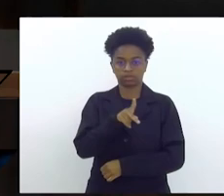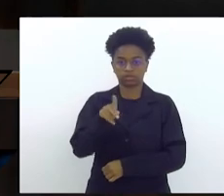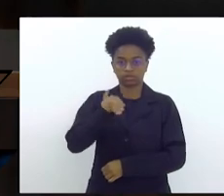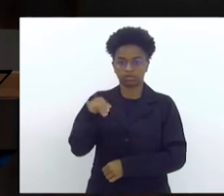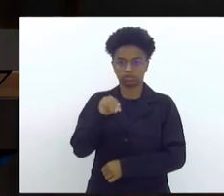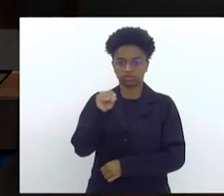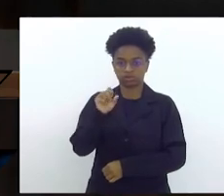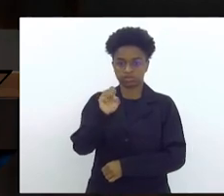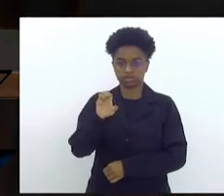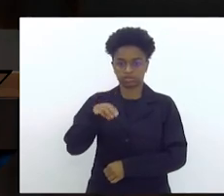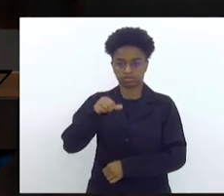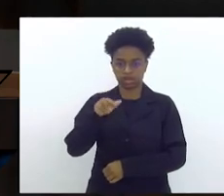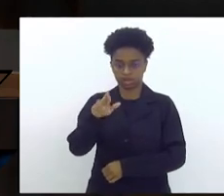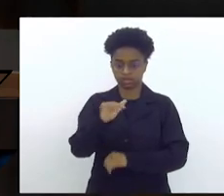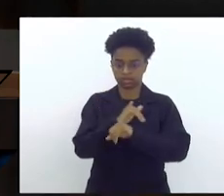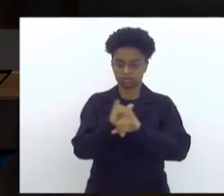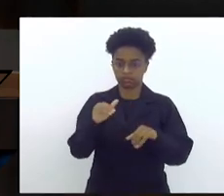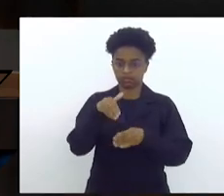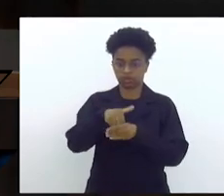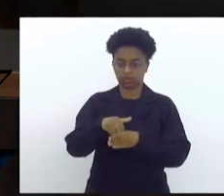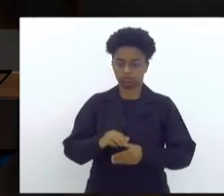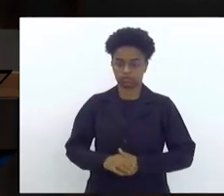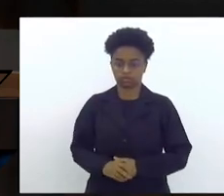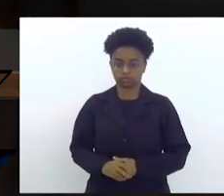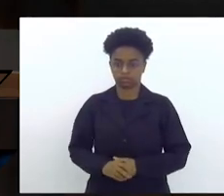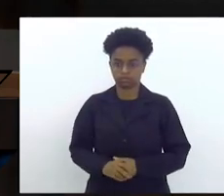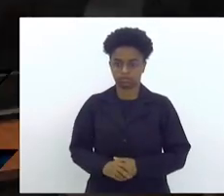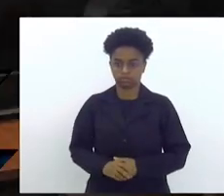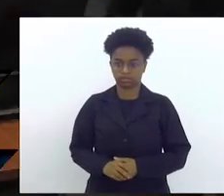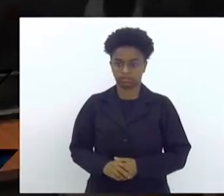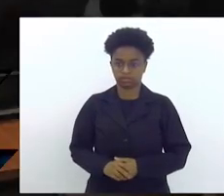Josimar para declaração de voto